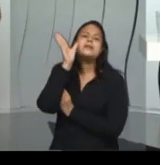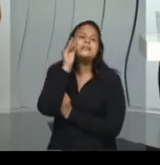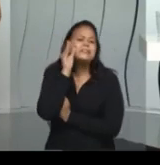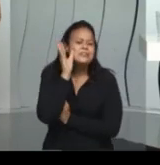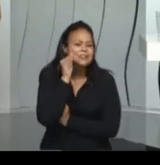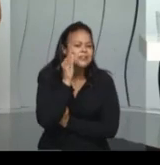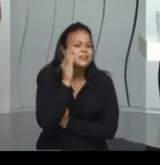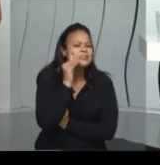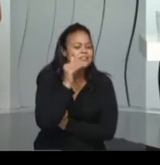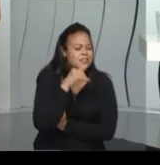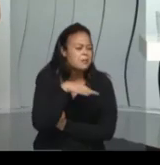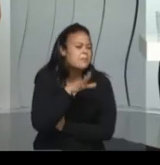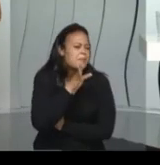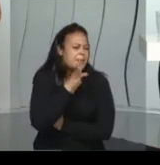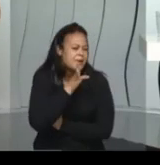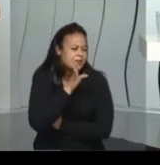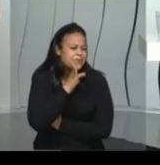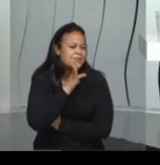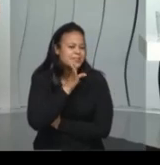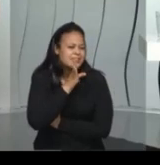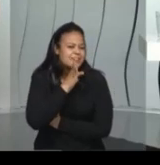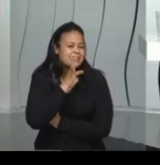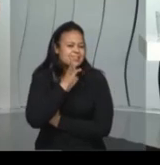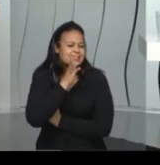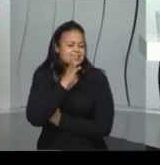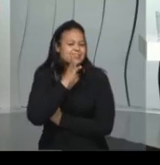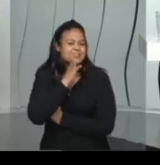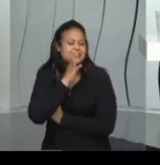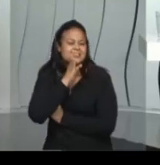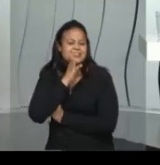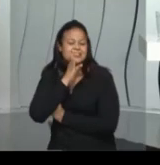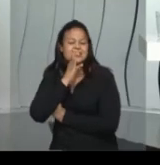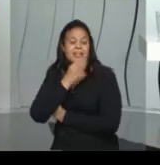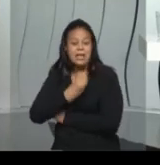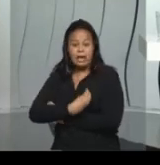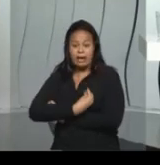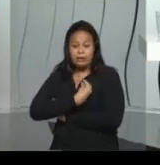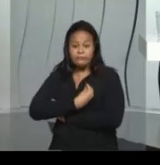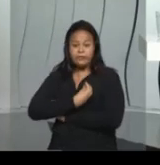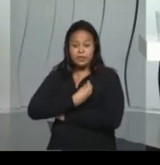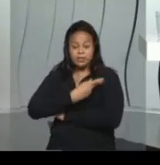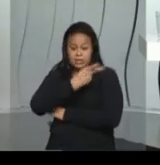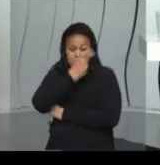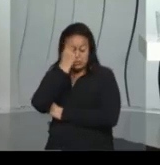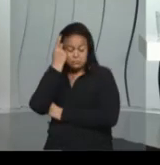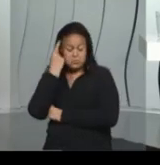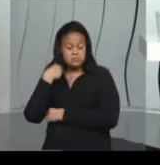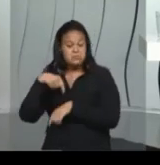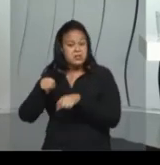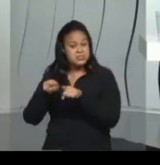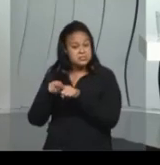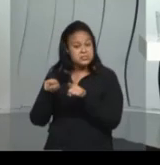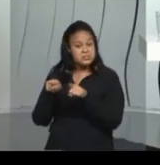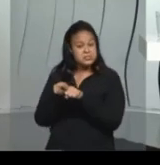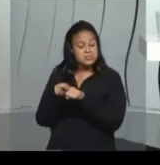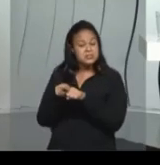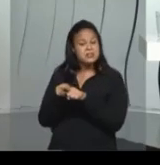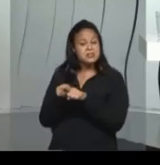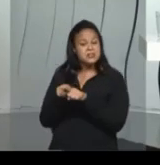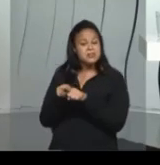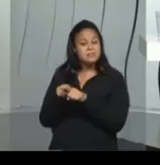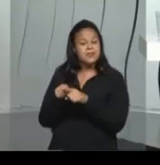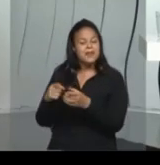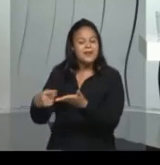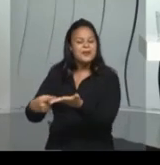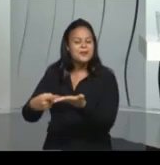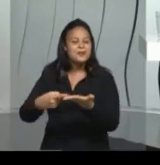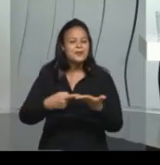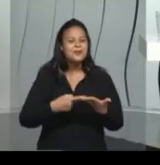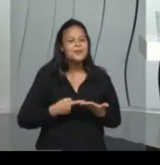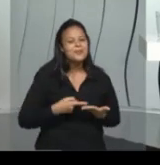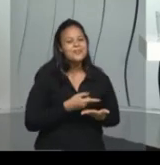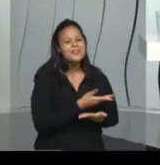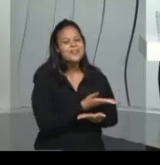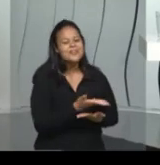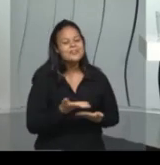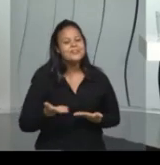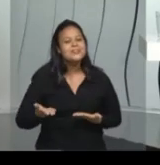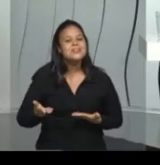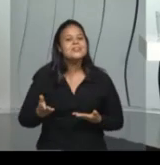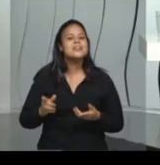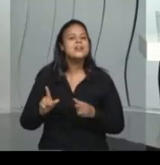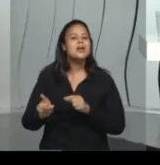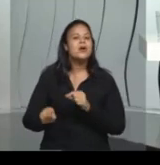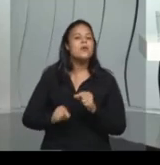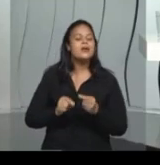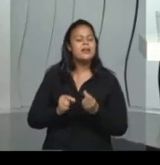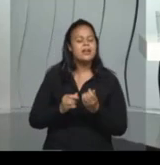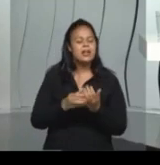principalmente para a gente conhecer essa realidade. E também eu convido vocês a também ter